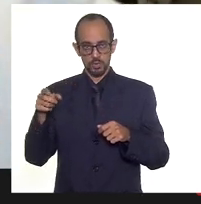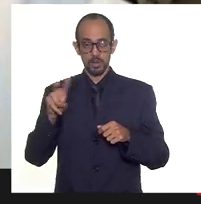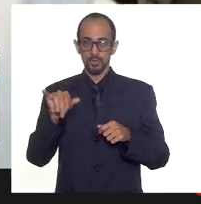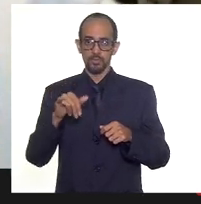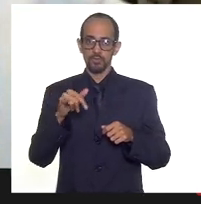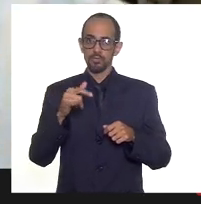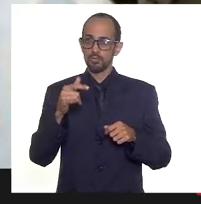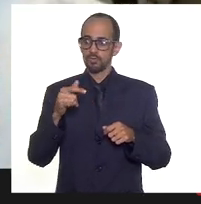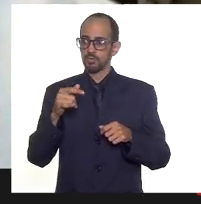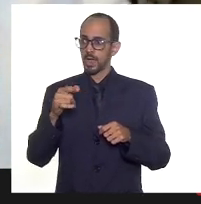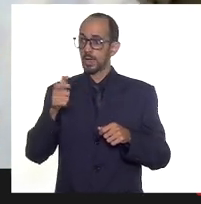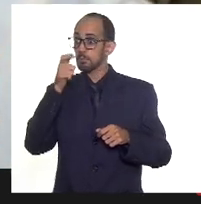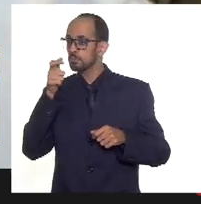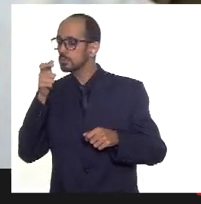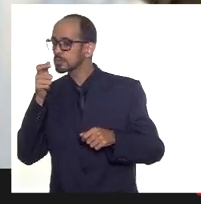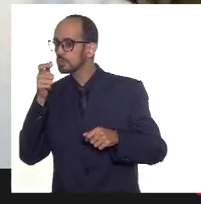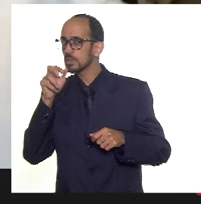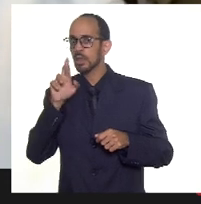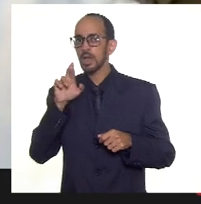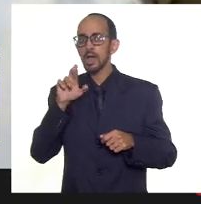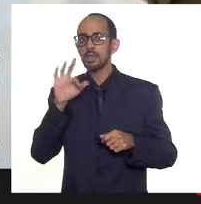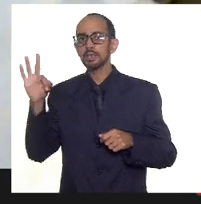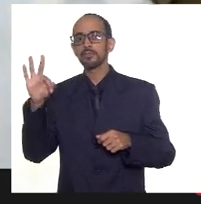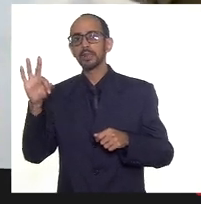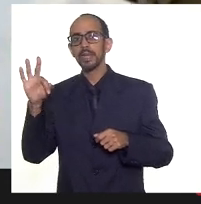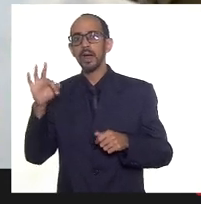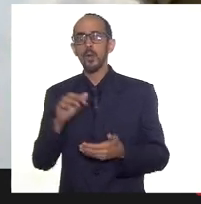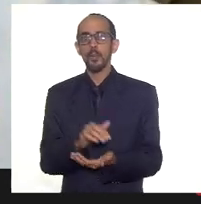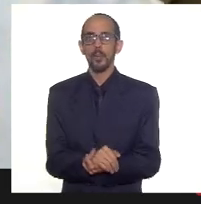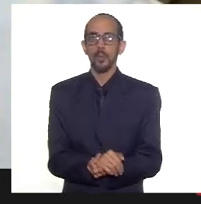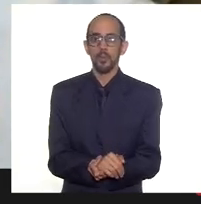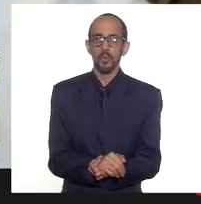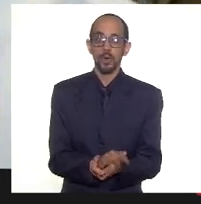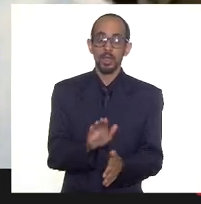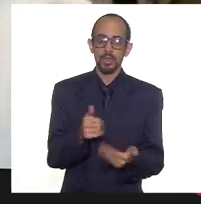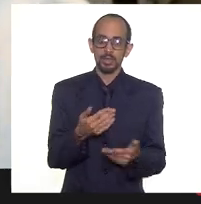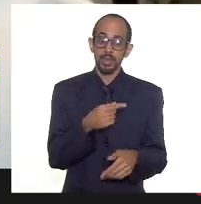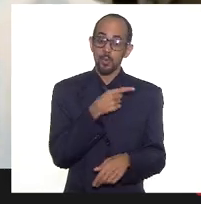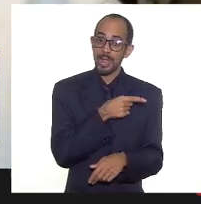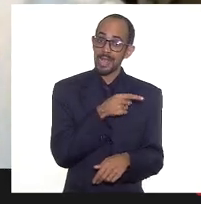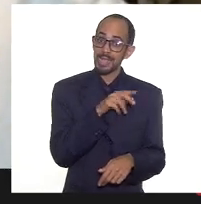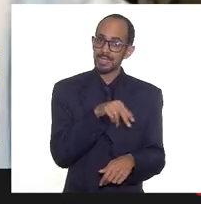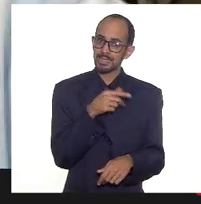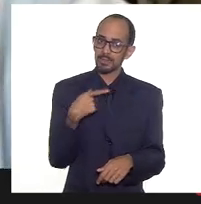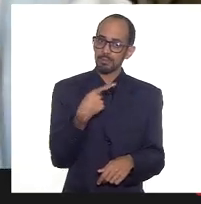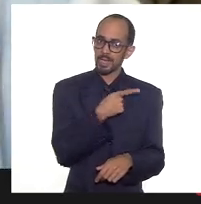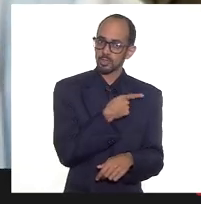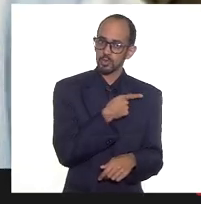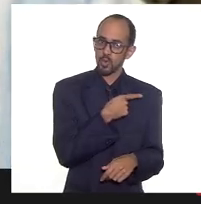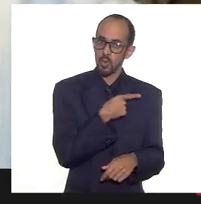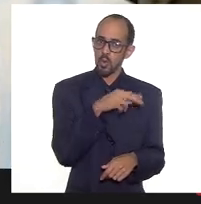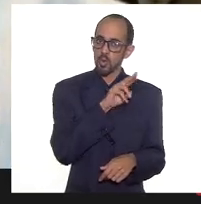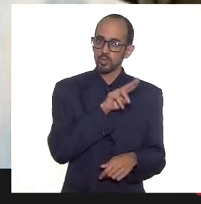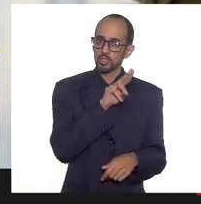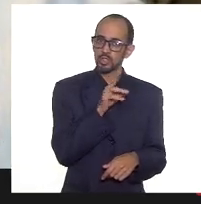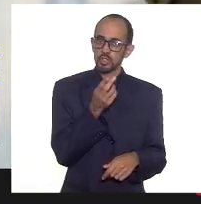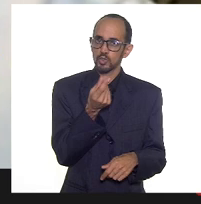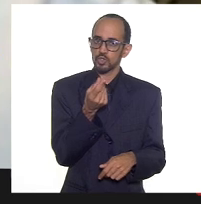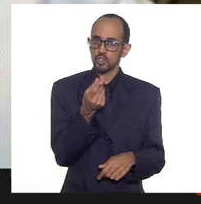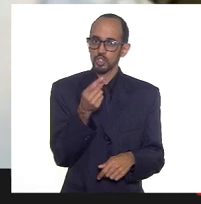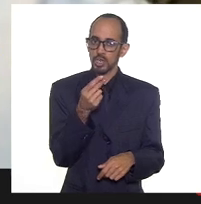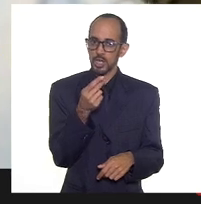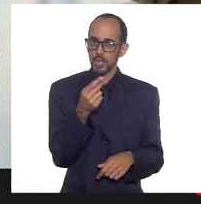aspas, neopentecostais, são extremamente úteis para lavar o dinheiro do tráfico nos morros e